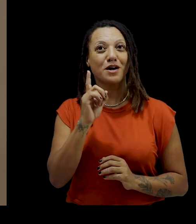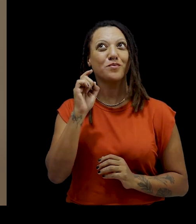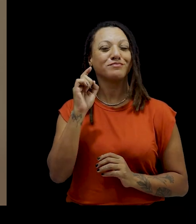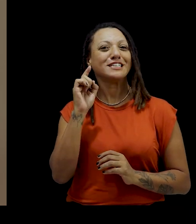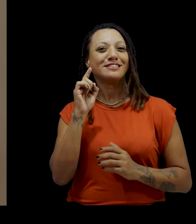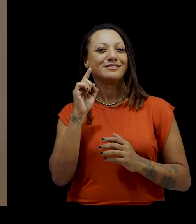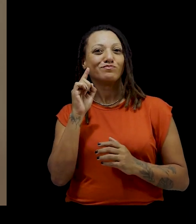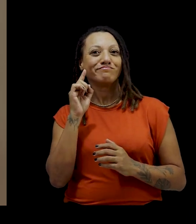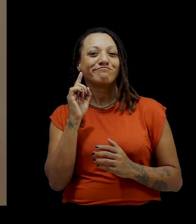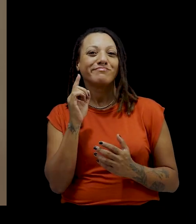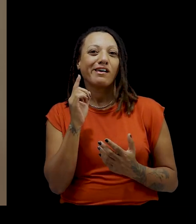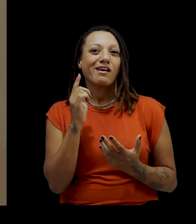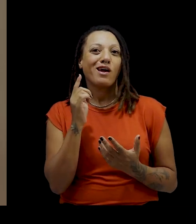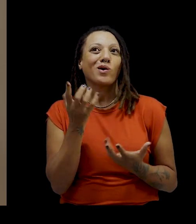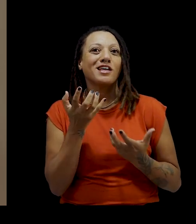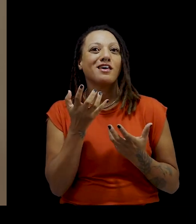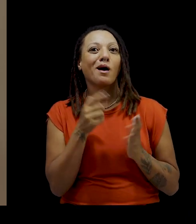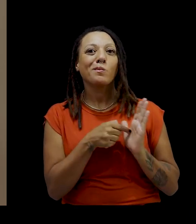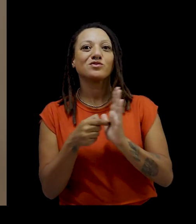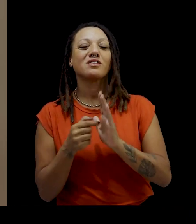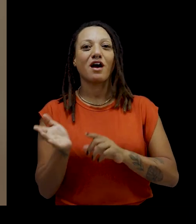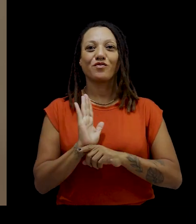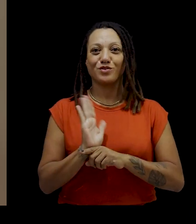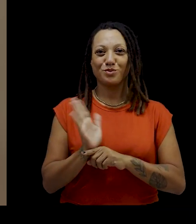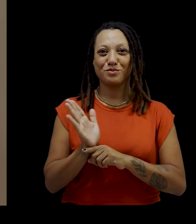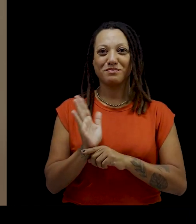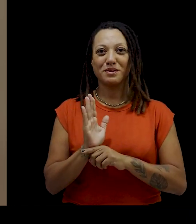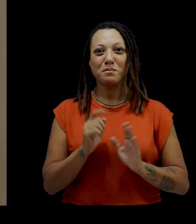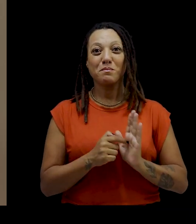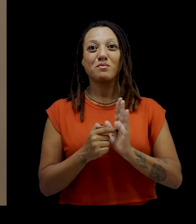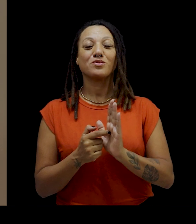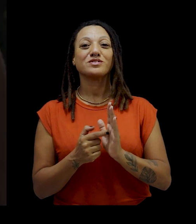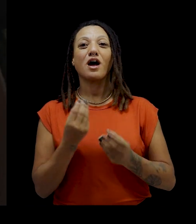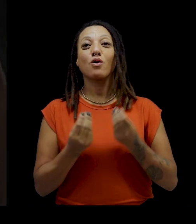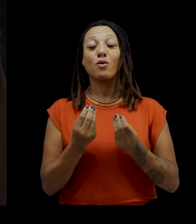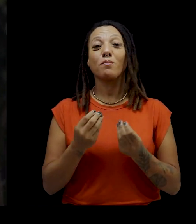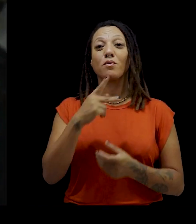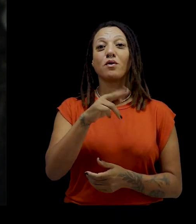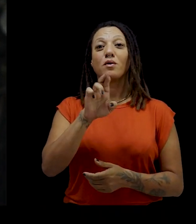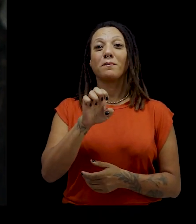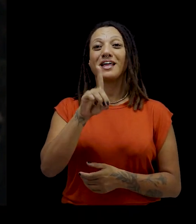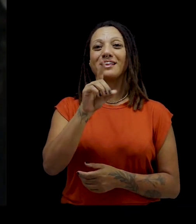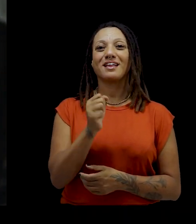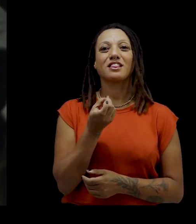tentei trazer para o filme, assim. E aí, para isso, eu fui olhar as referências do Predador, como que ele foi